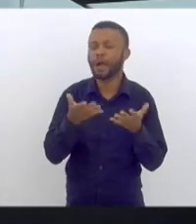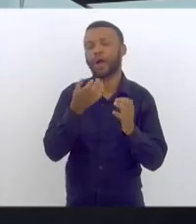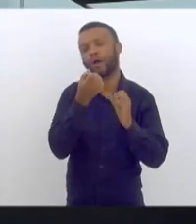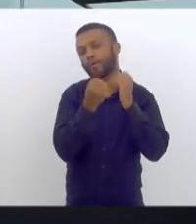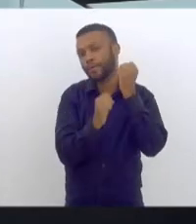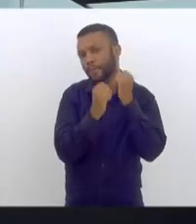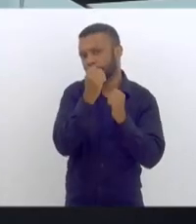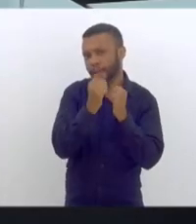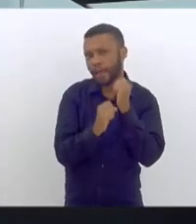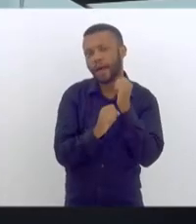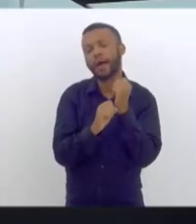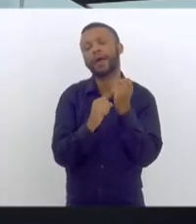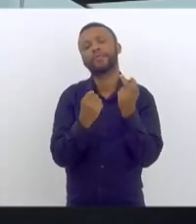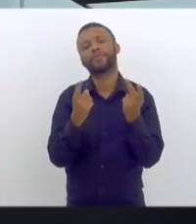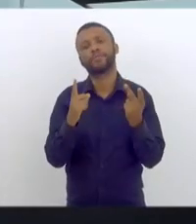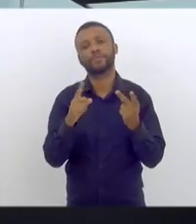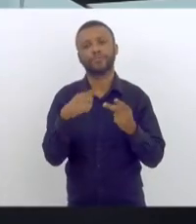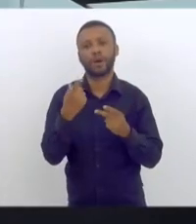enfim